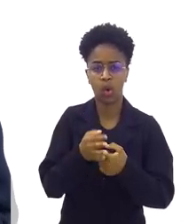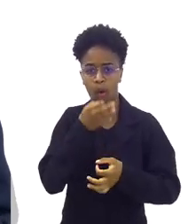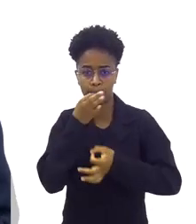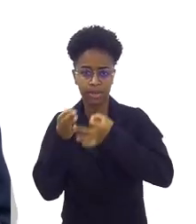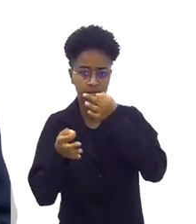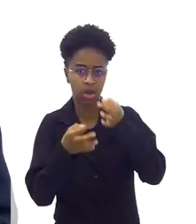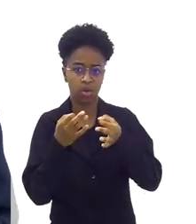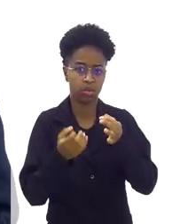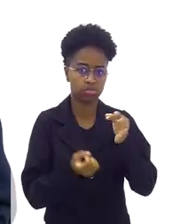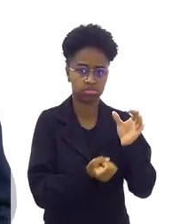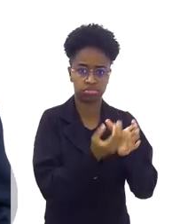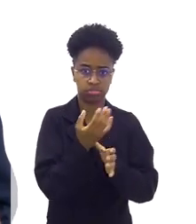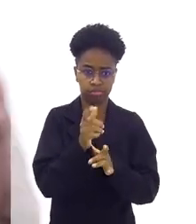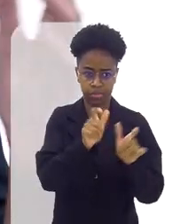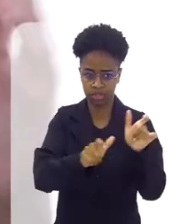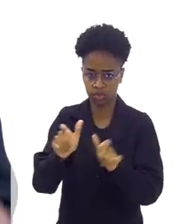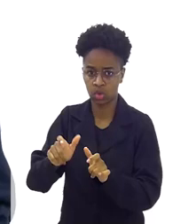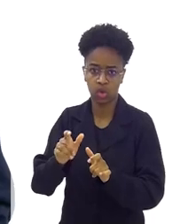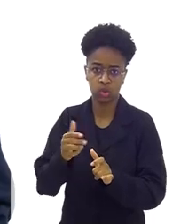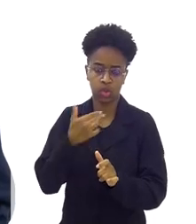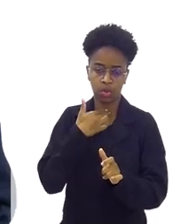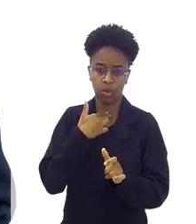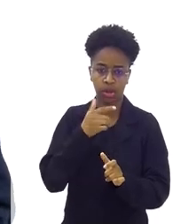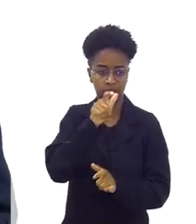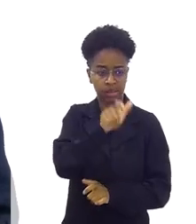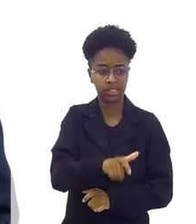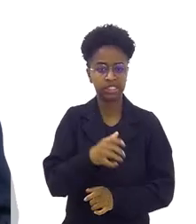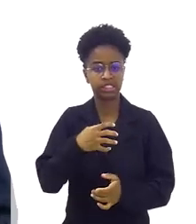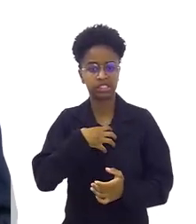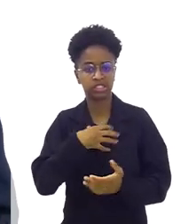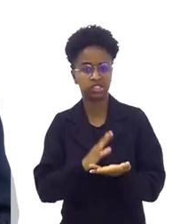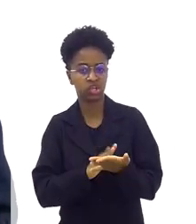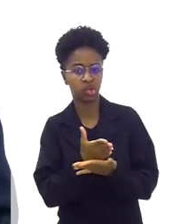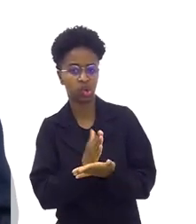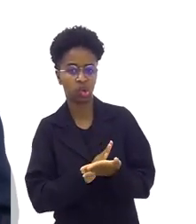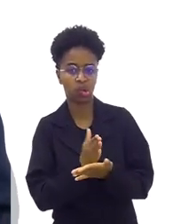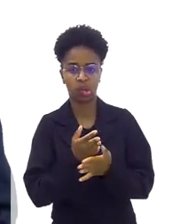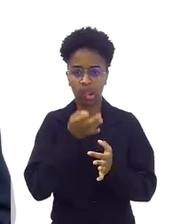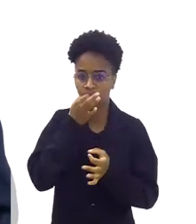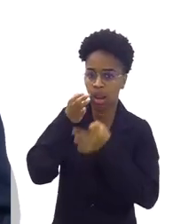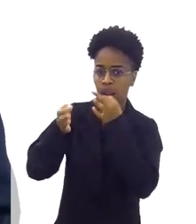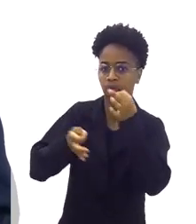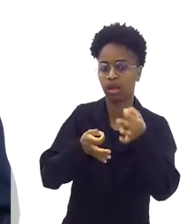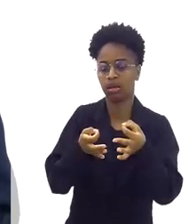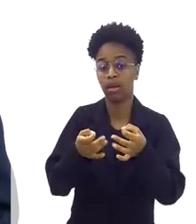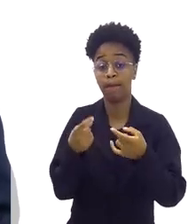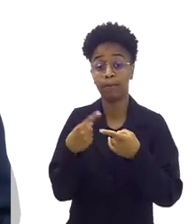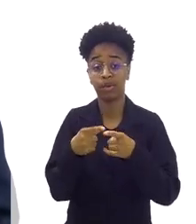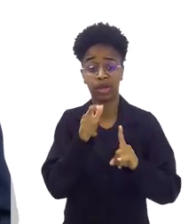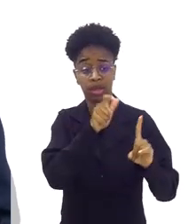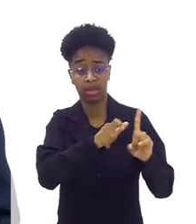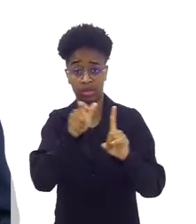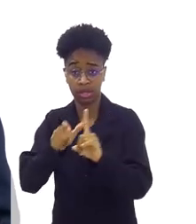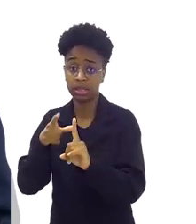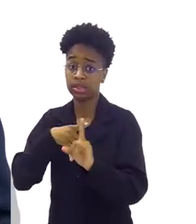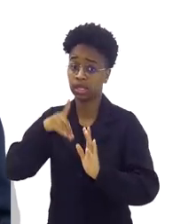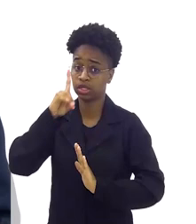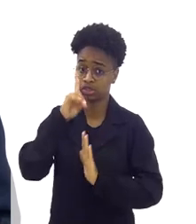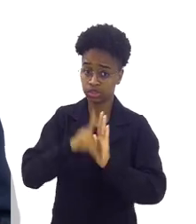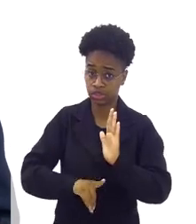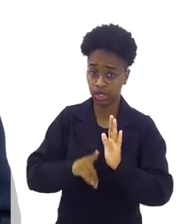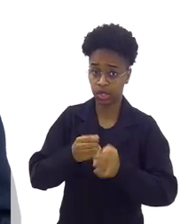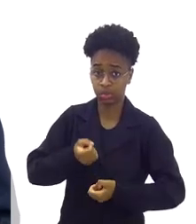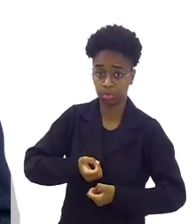ocultar a opinião do desenvolvedor, né? Não deixar o desenvolvedor desconfortável para dar a sua opinião. O desenvolvedor, ele tem ali